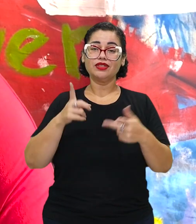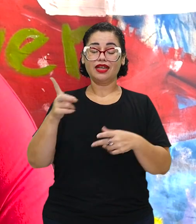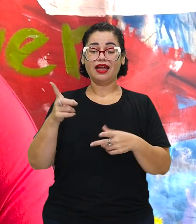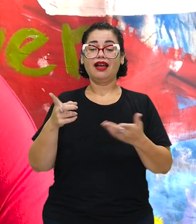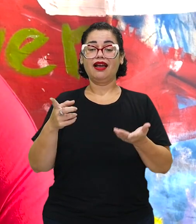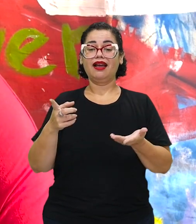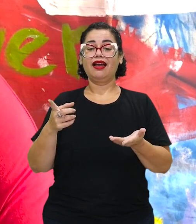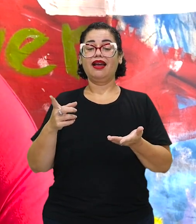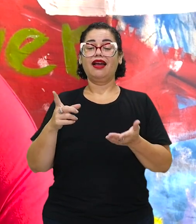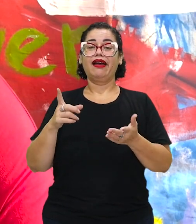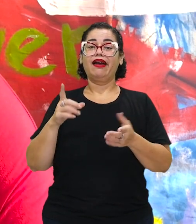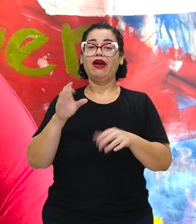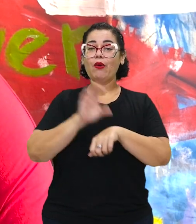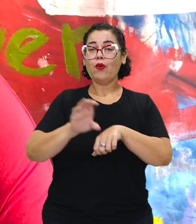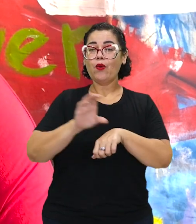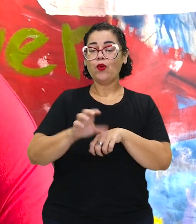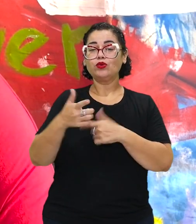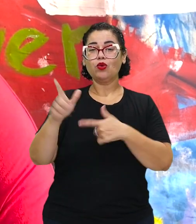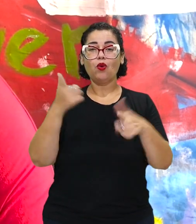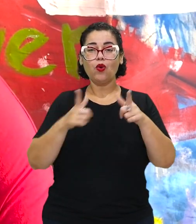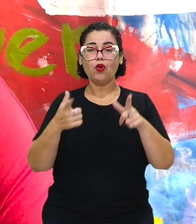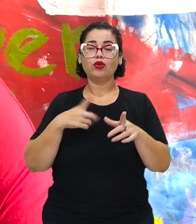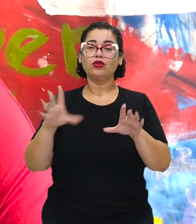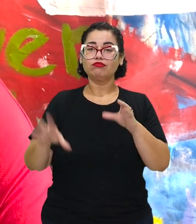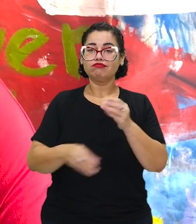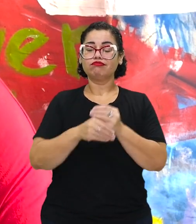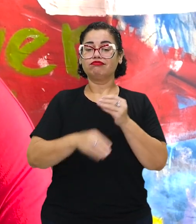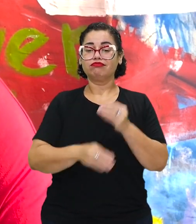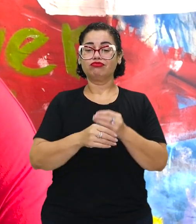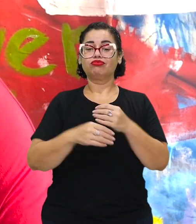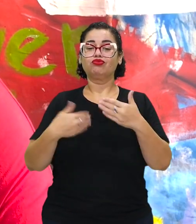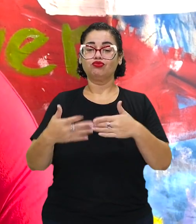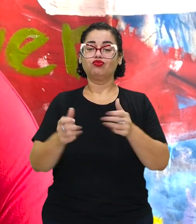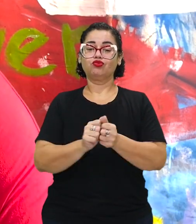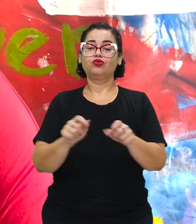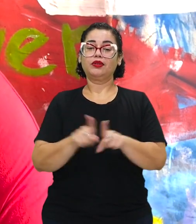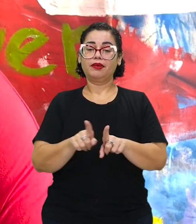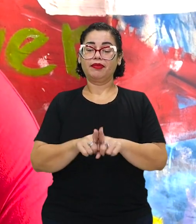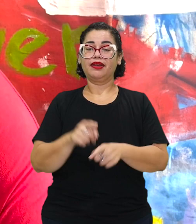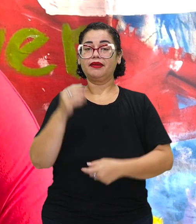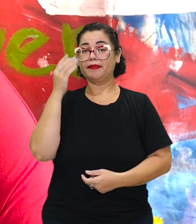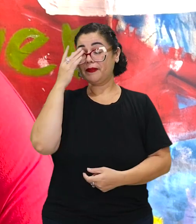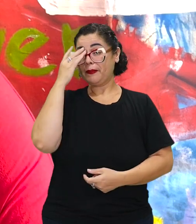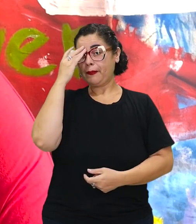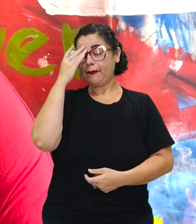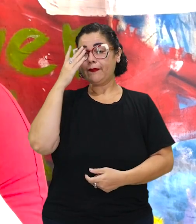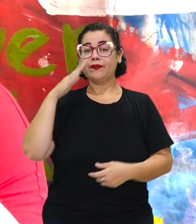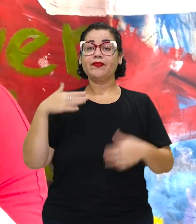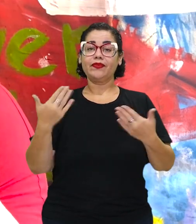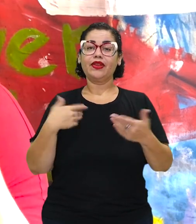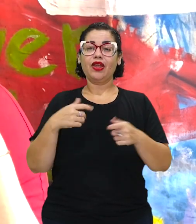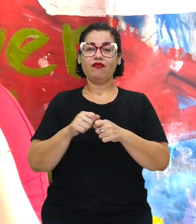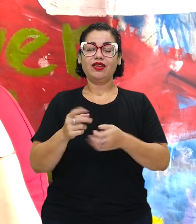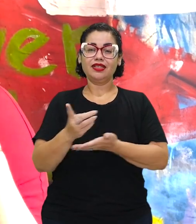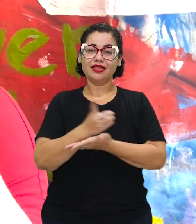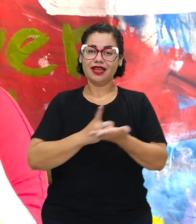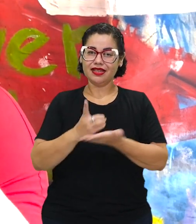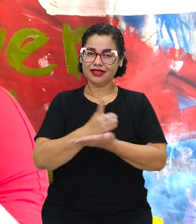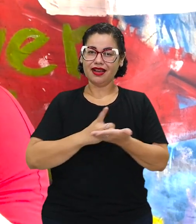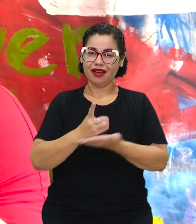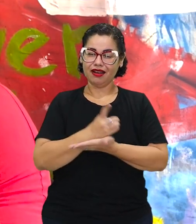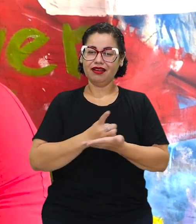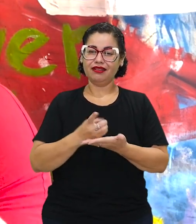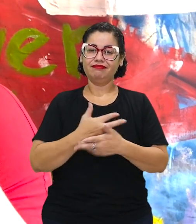fazia, né, extracurriculares. Fiz algumas em música também. E como eu fiz design